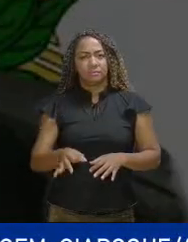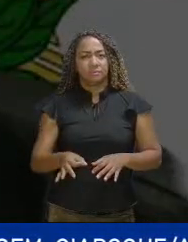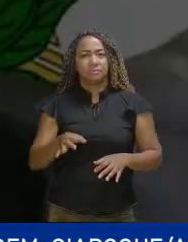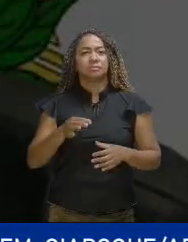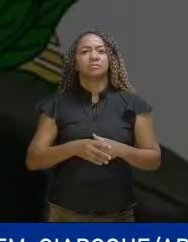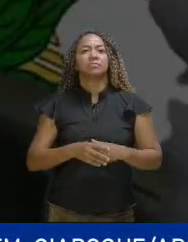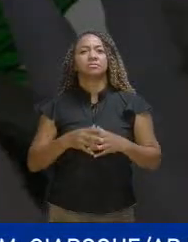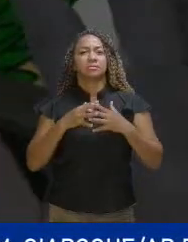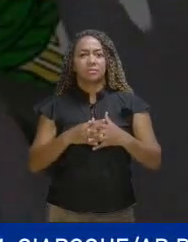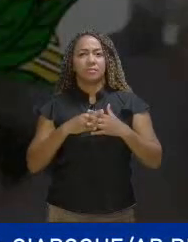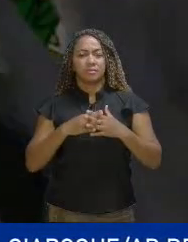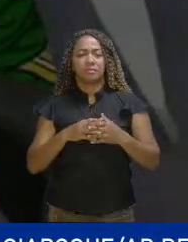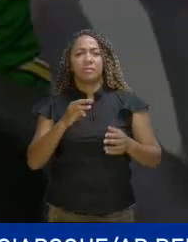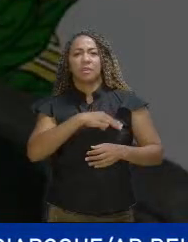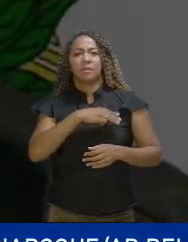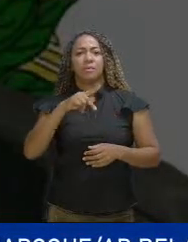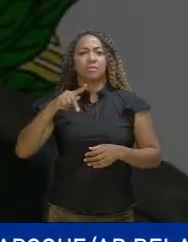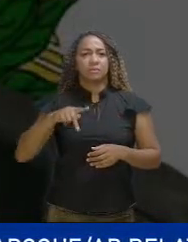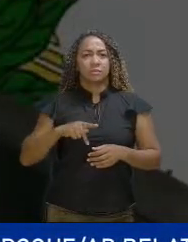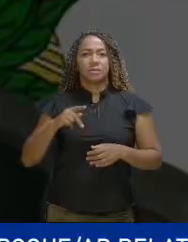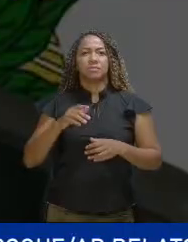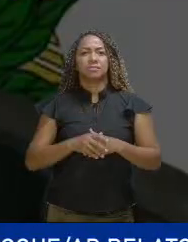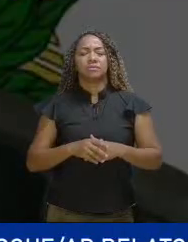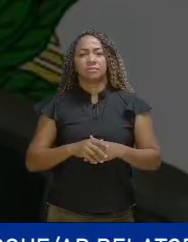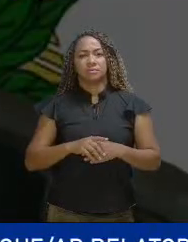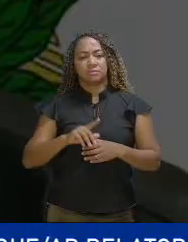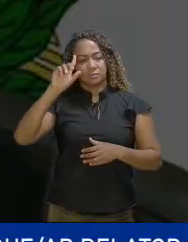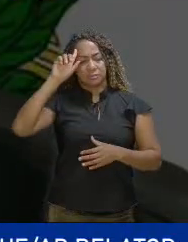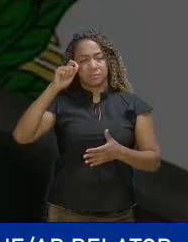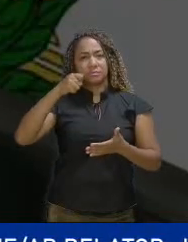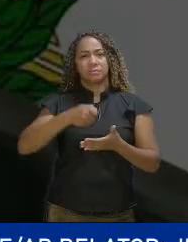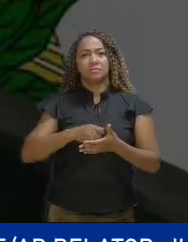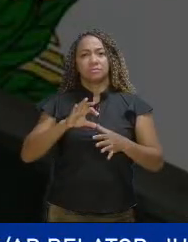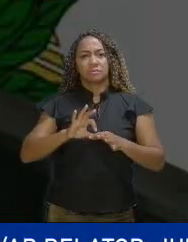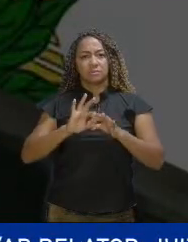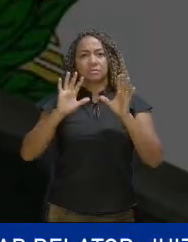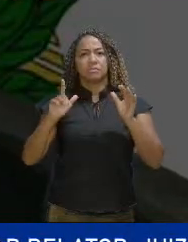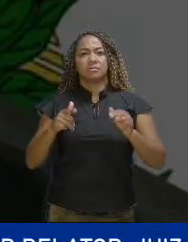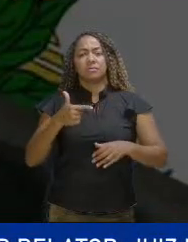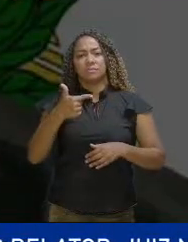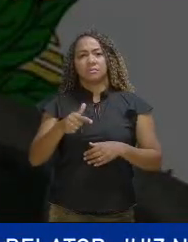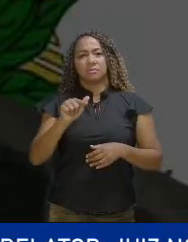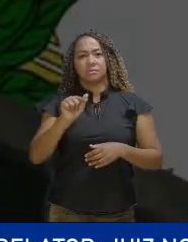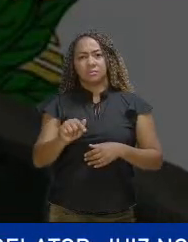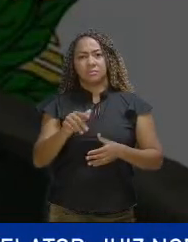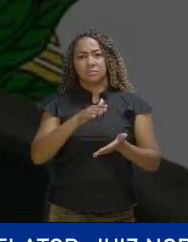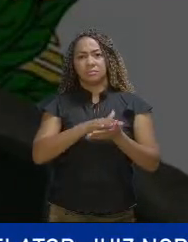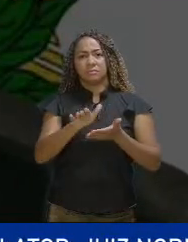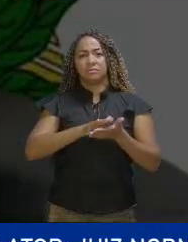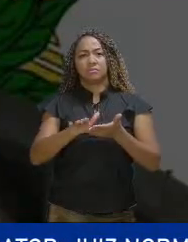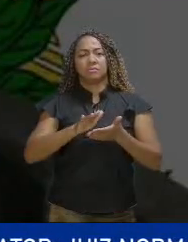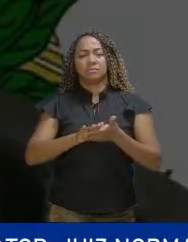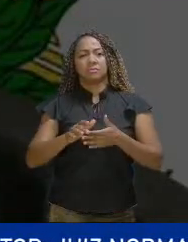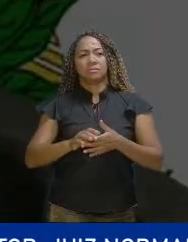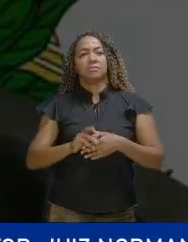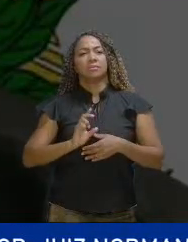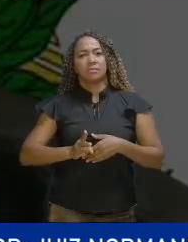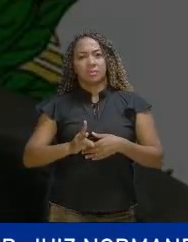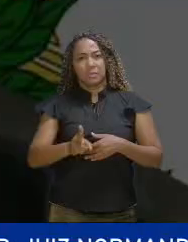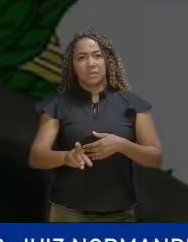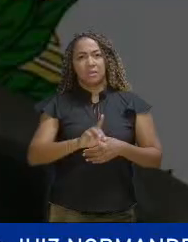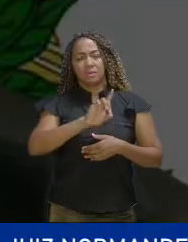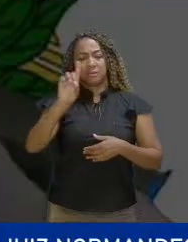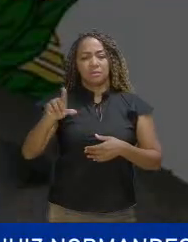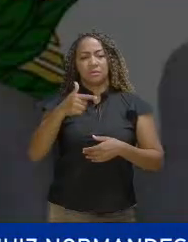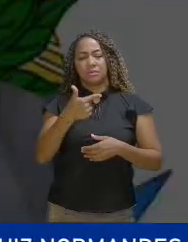acabou confundindo o MP. Na verdade, a sentença foi disponibilizada em 27 de maio, foi publicada no dia, mas disponibilizada no diário do